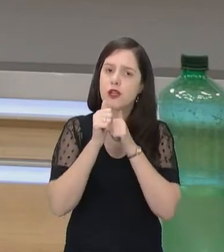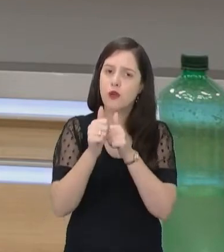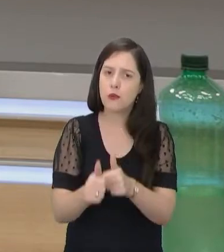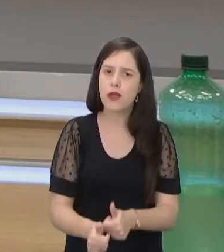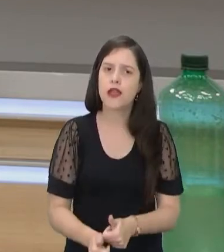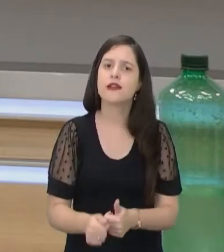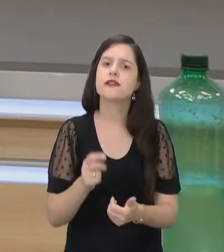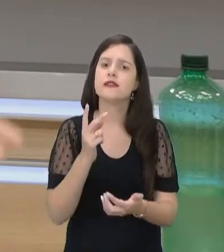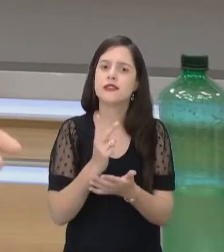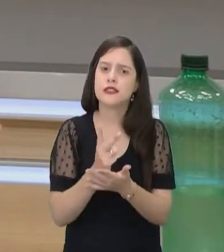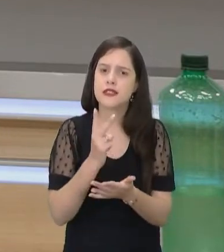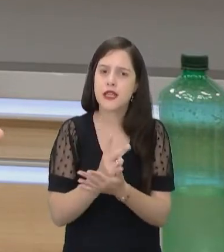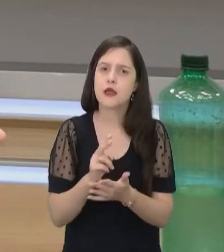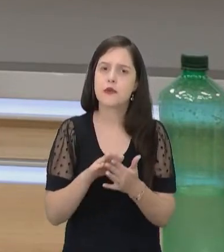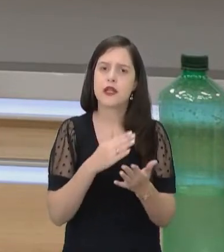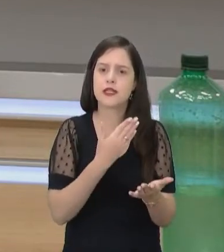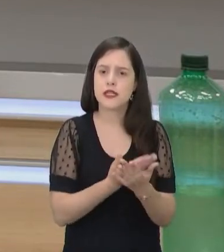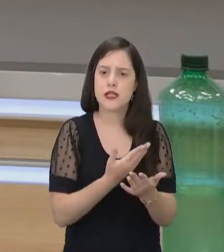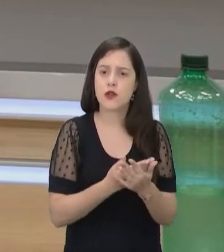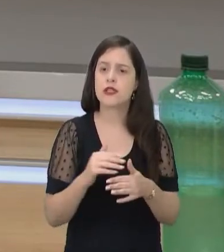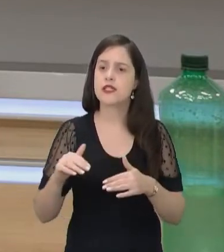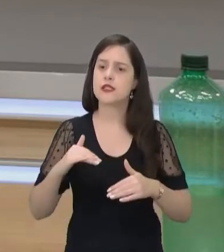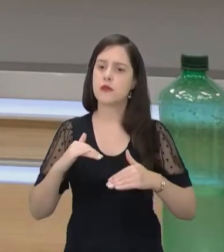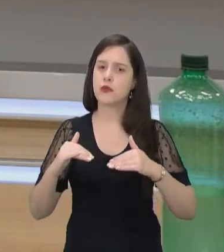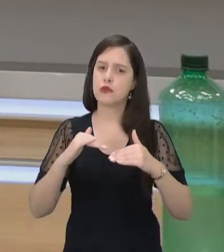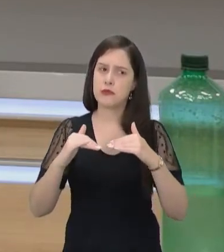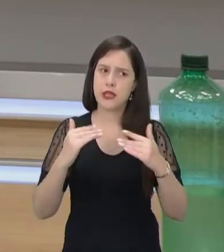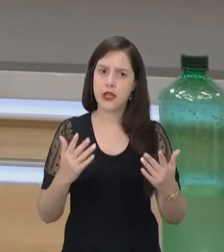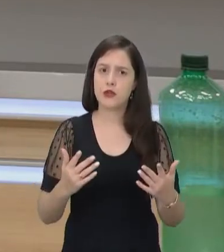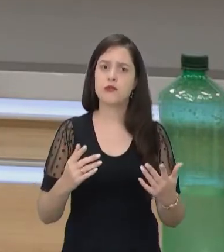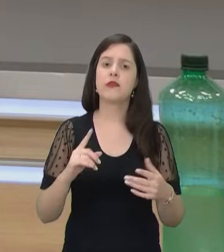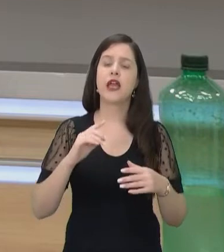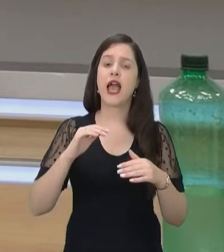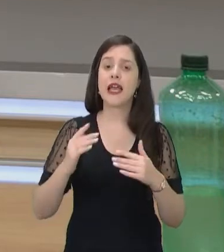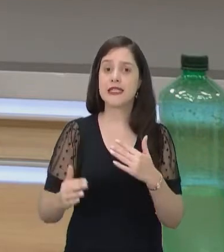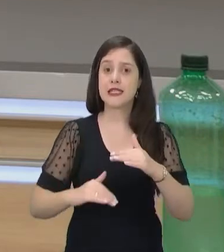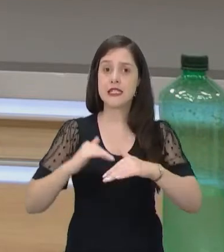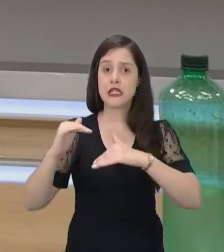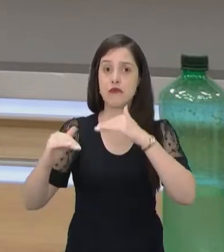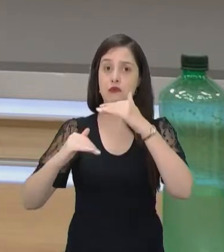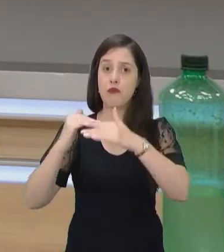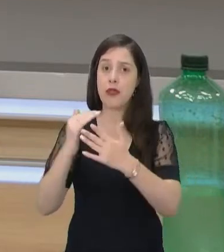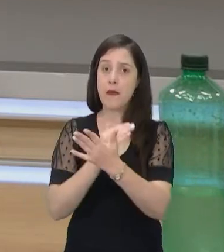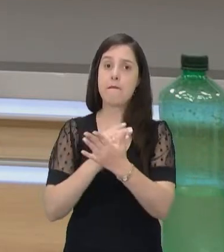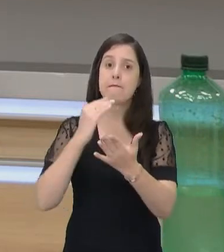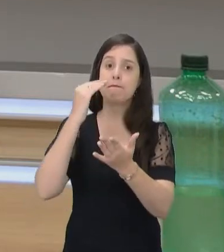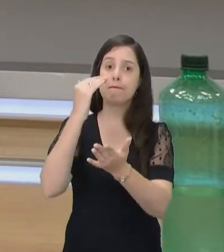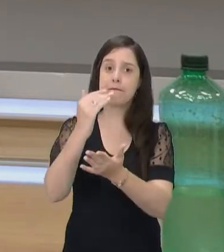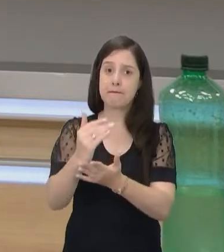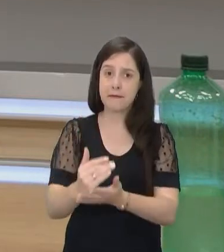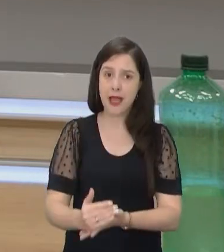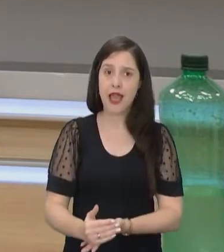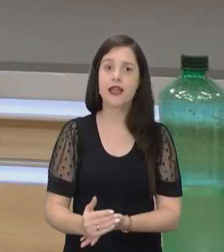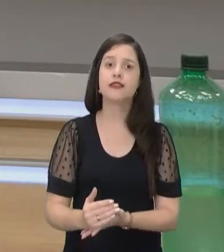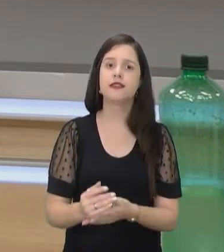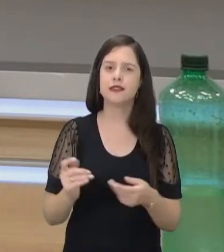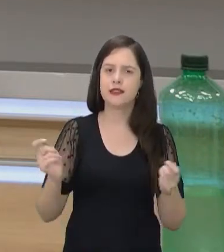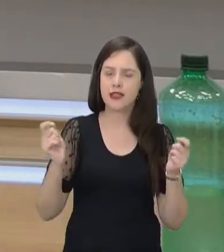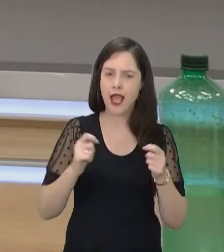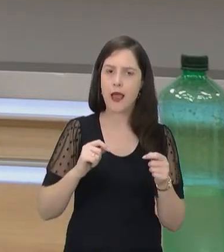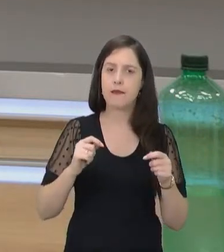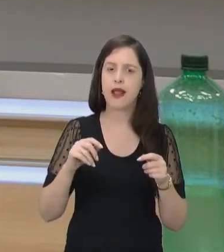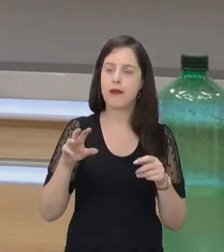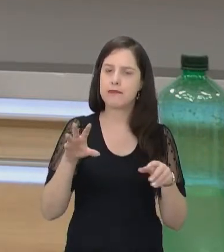gente sempre ter essas aulas de desenvolvimento para exatamente desenvolver mais esse tema, desenvolver mais e ter mais essa